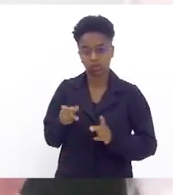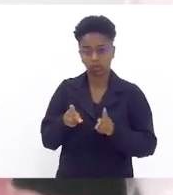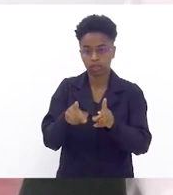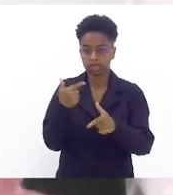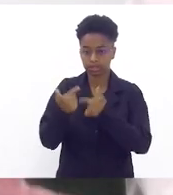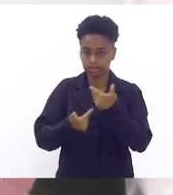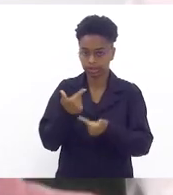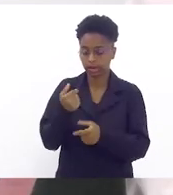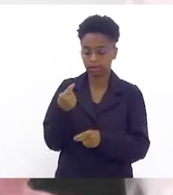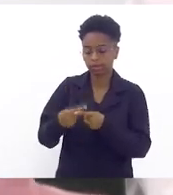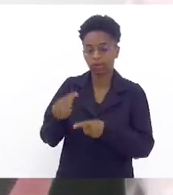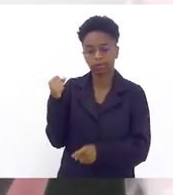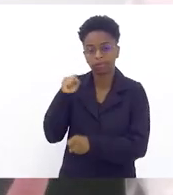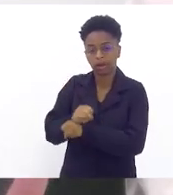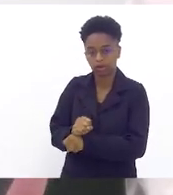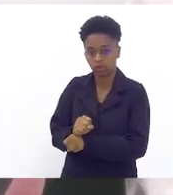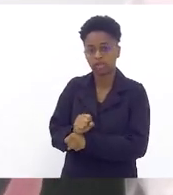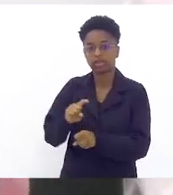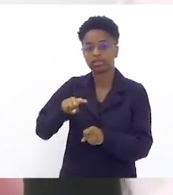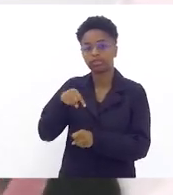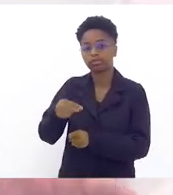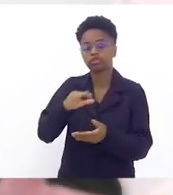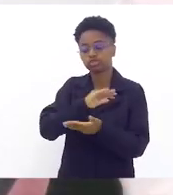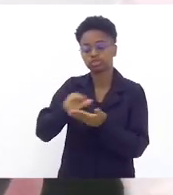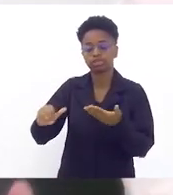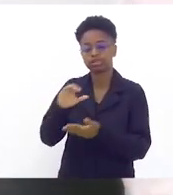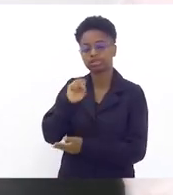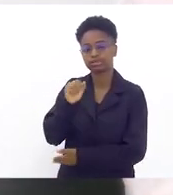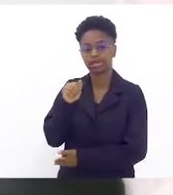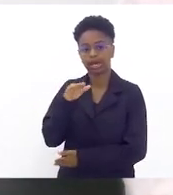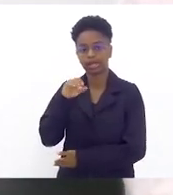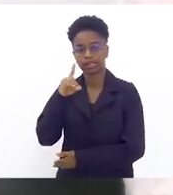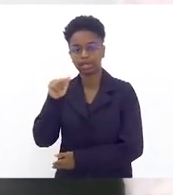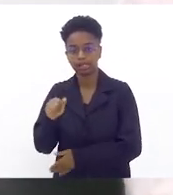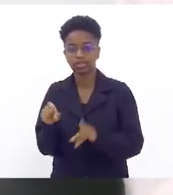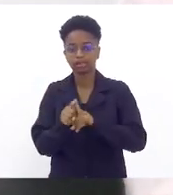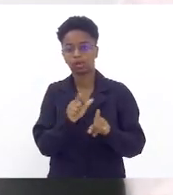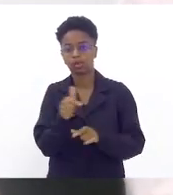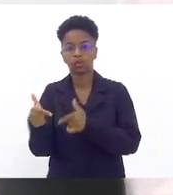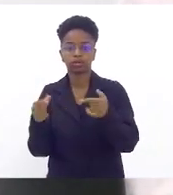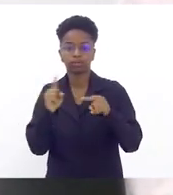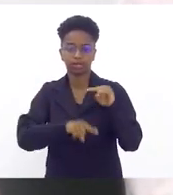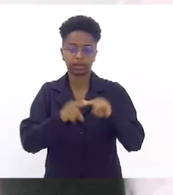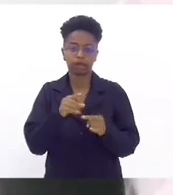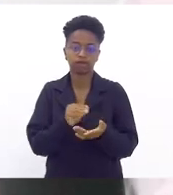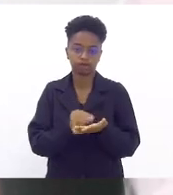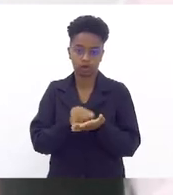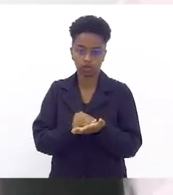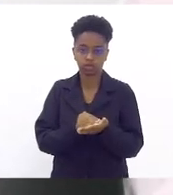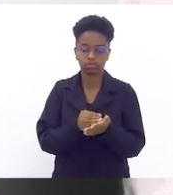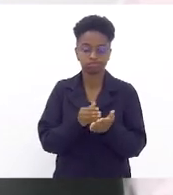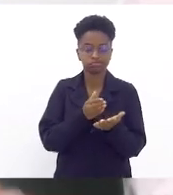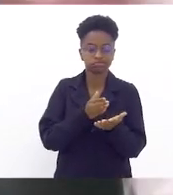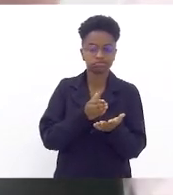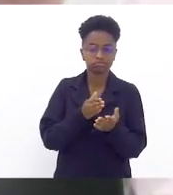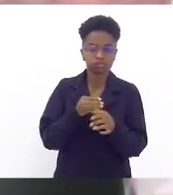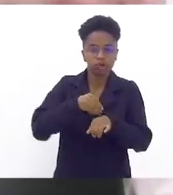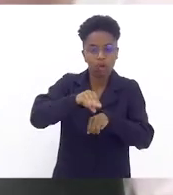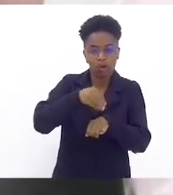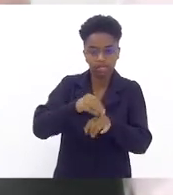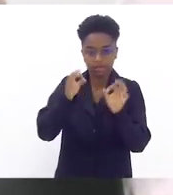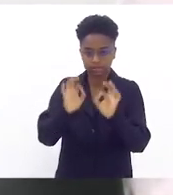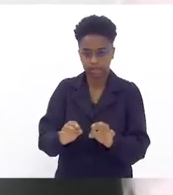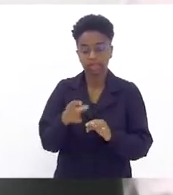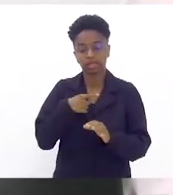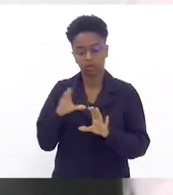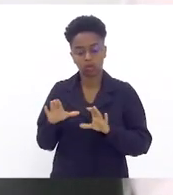que foi parado após a retirada da sacada e outros materiais são direcionamento adequado Vale ressaltar que temos uma